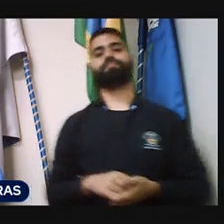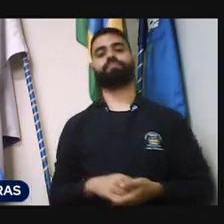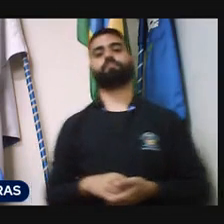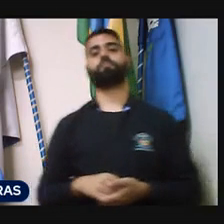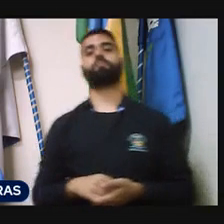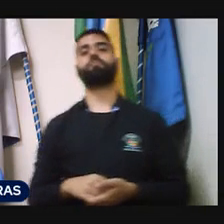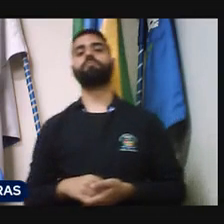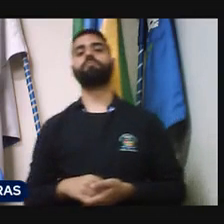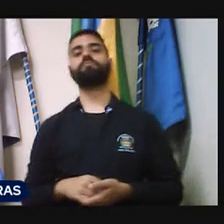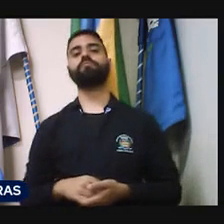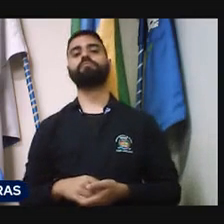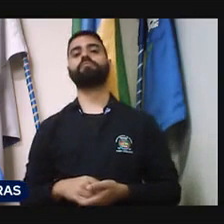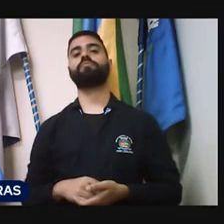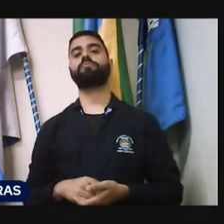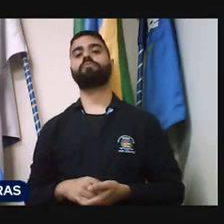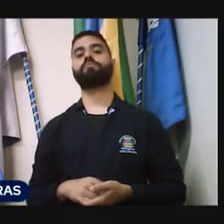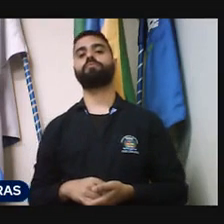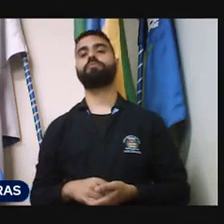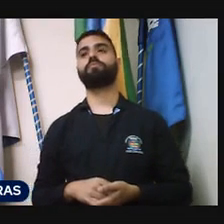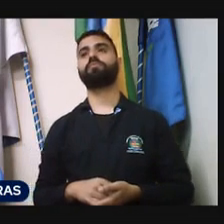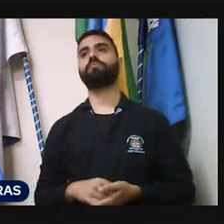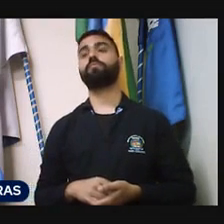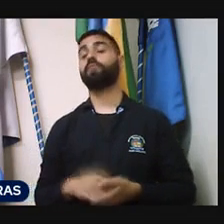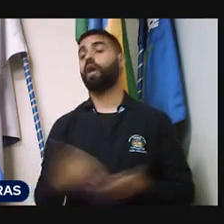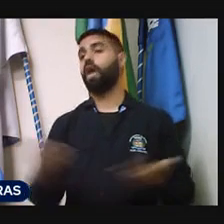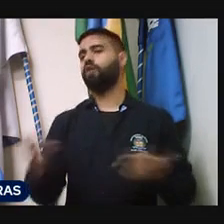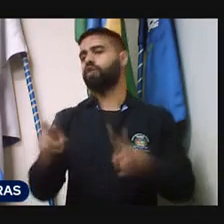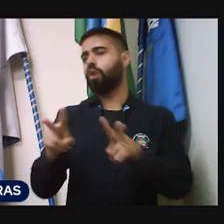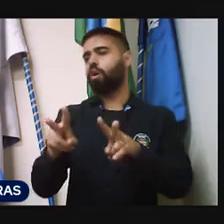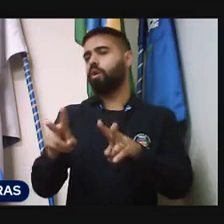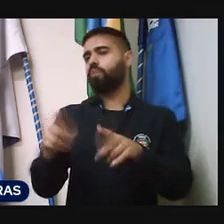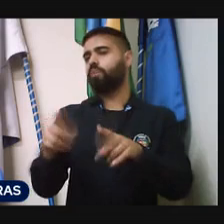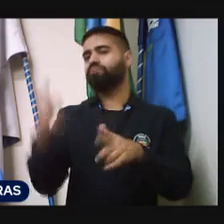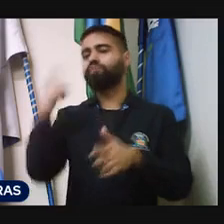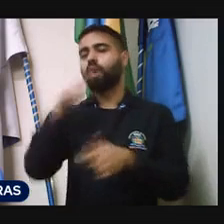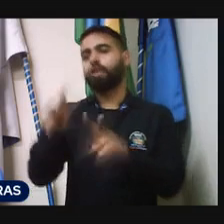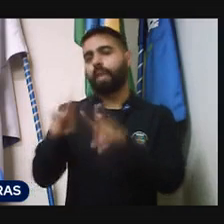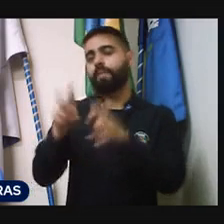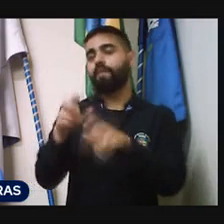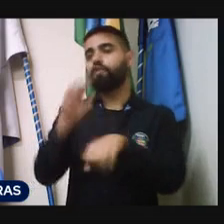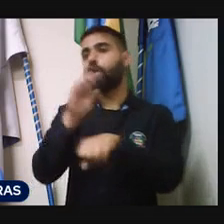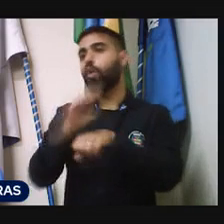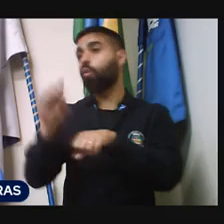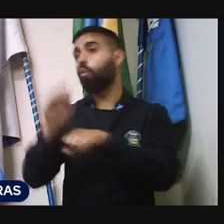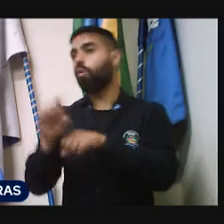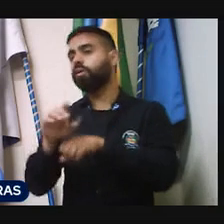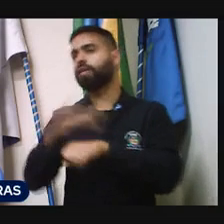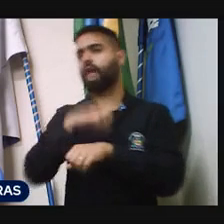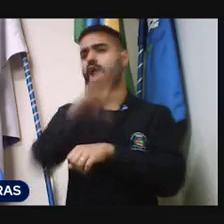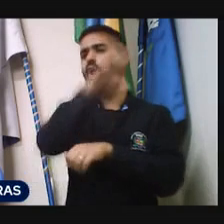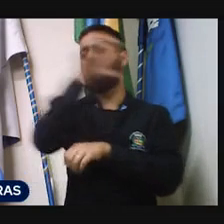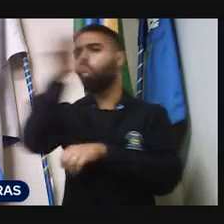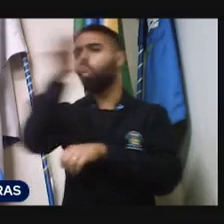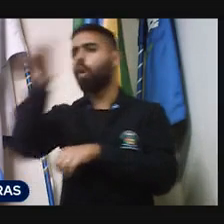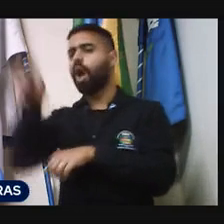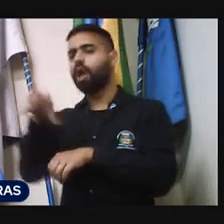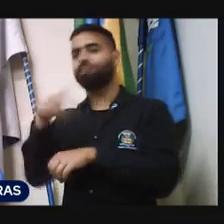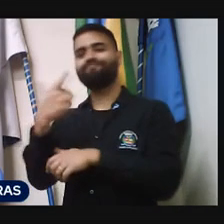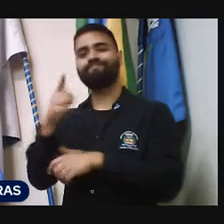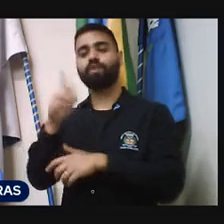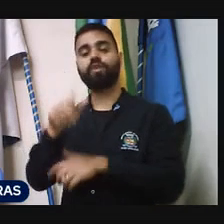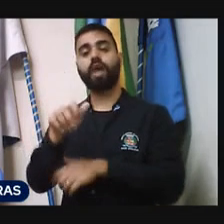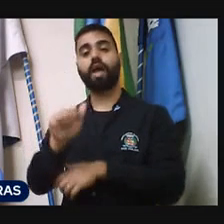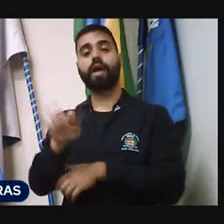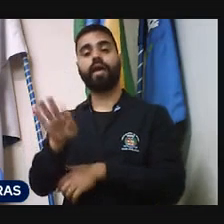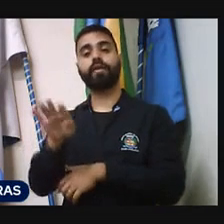agora consegue conseguir visualizar o concurso várias e várias áreas cobertas com baixo do canteiro bairro do Paraíso